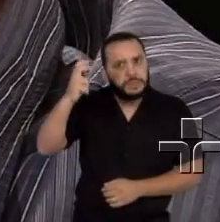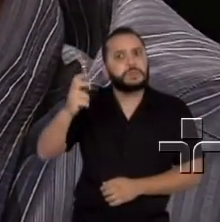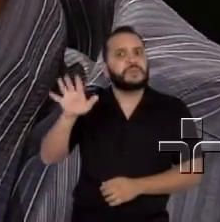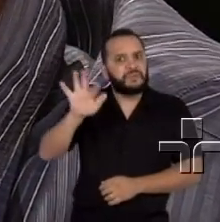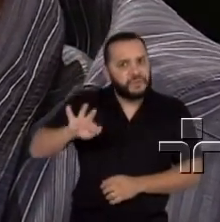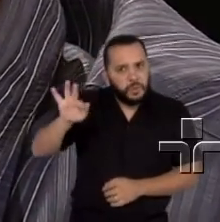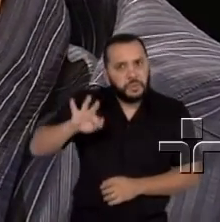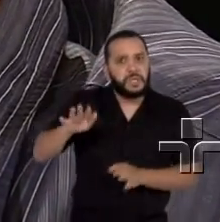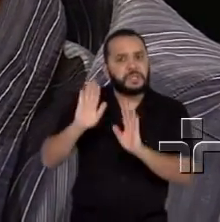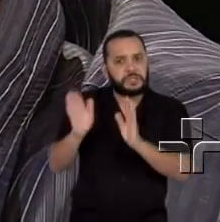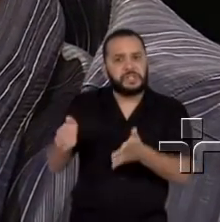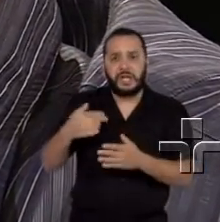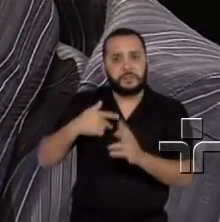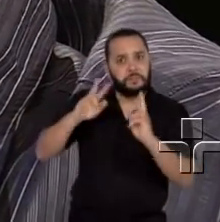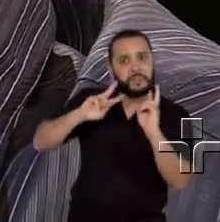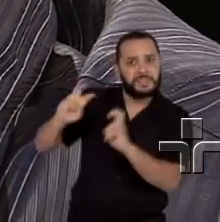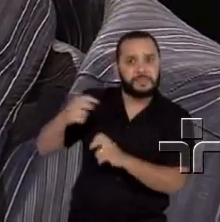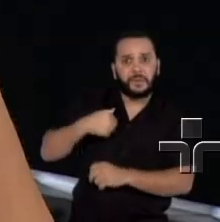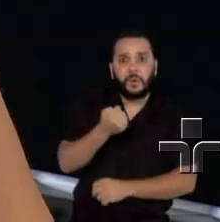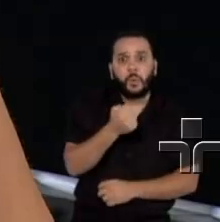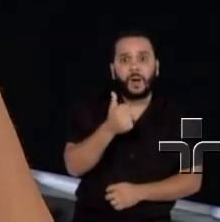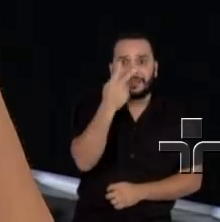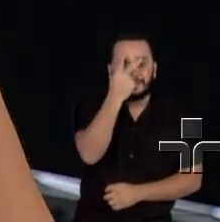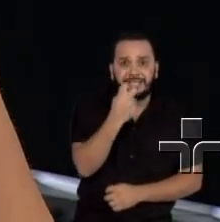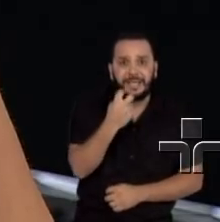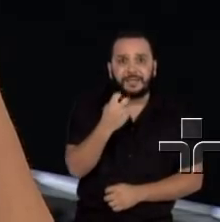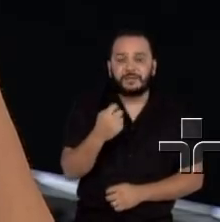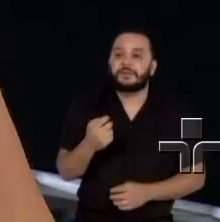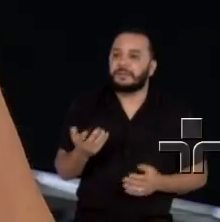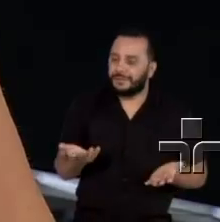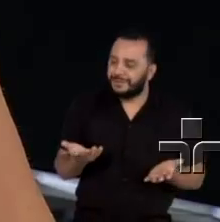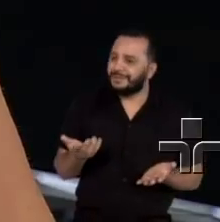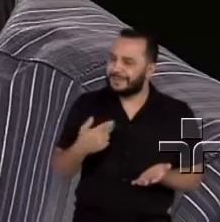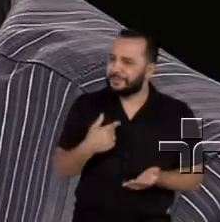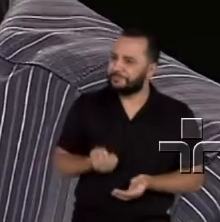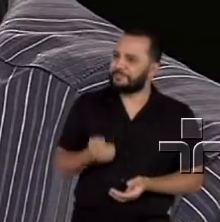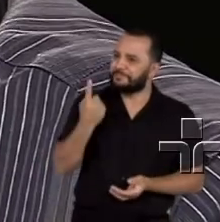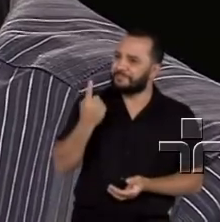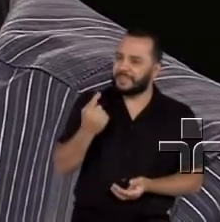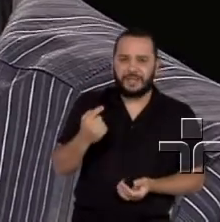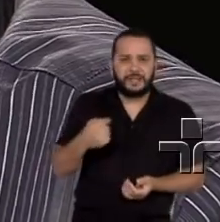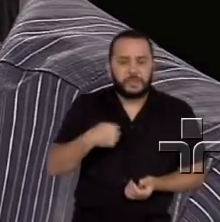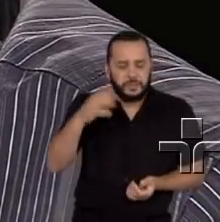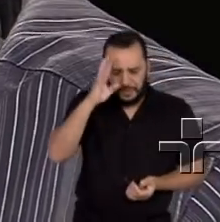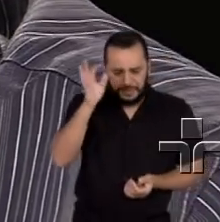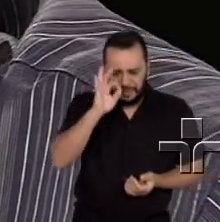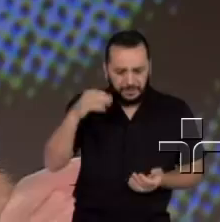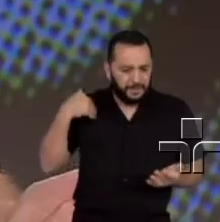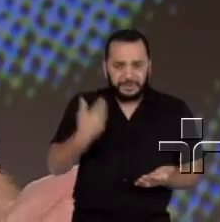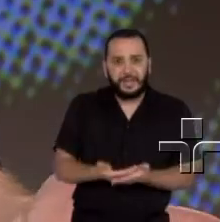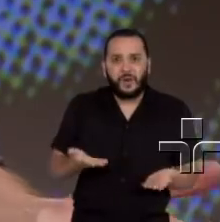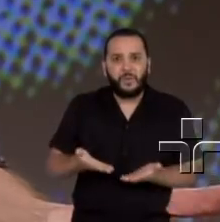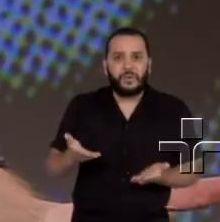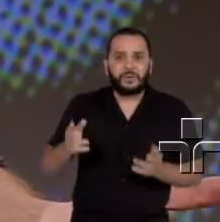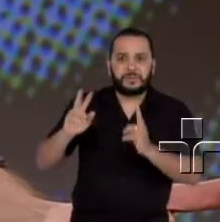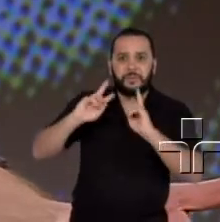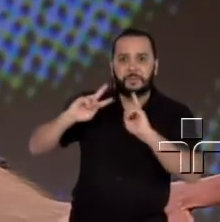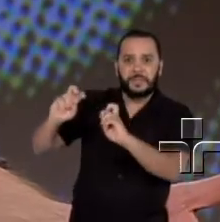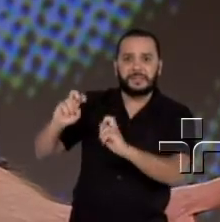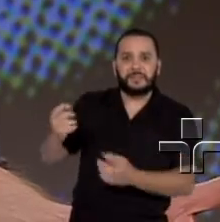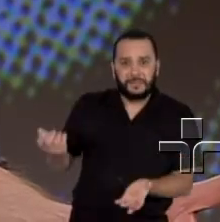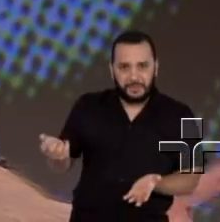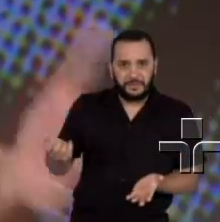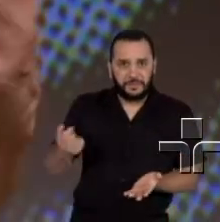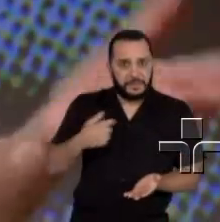não perceberam que eu era cego. E isso também distrai, né? Eu não entendo até hoje como é que eles não perceberam antes que eu